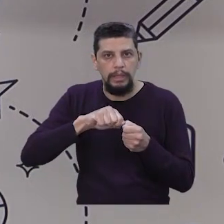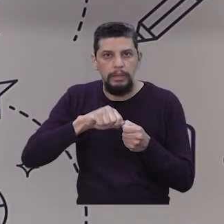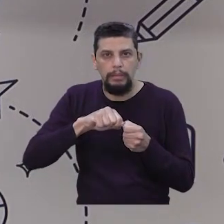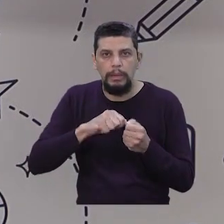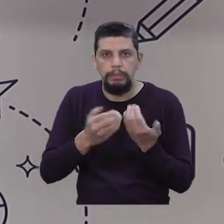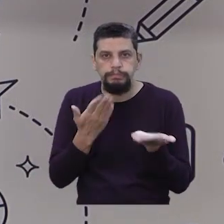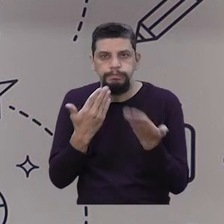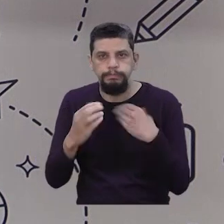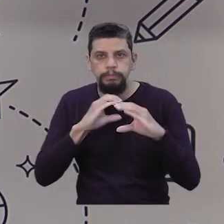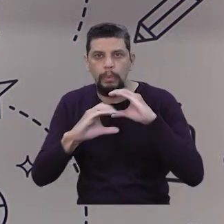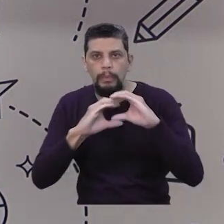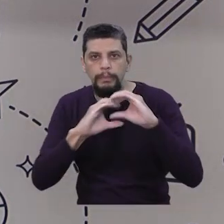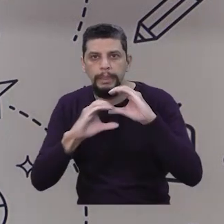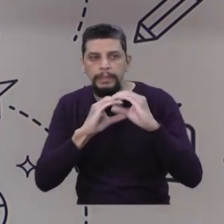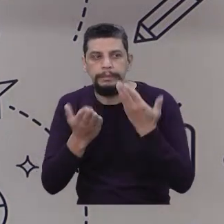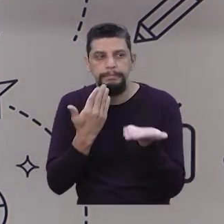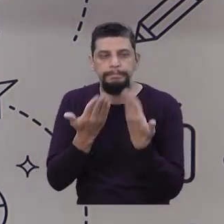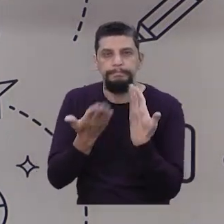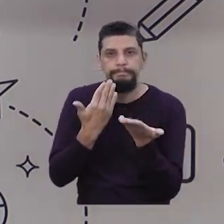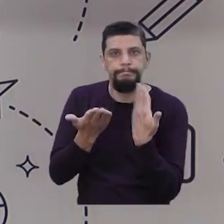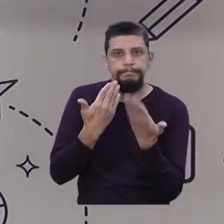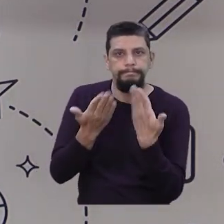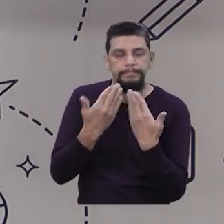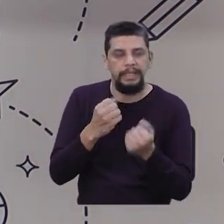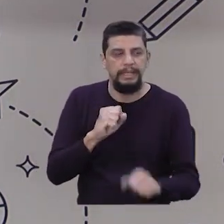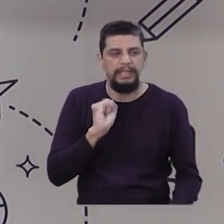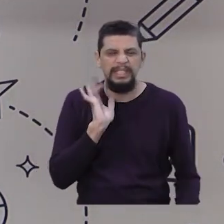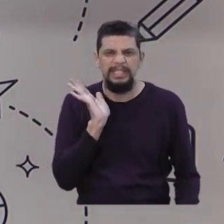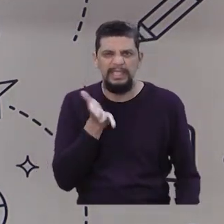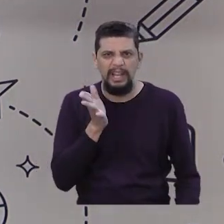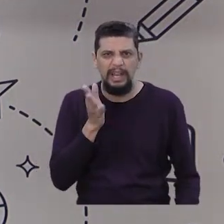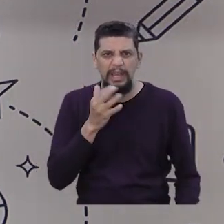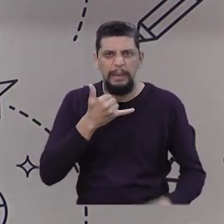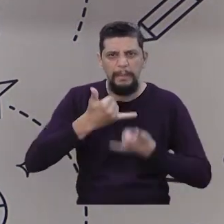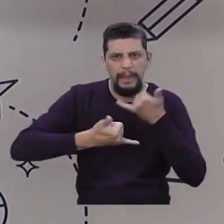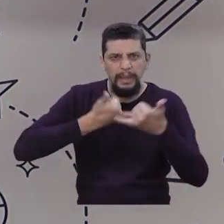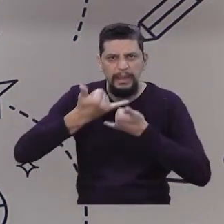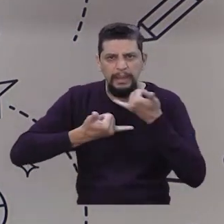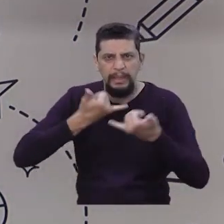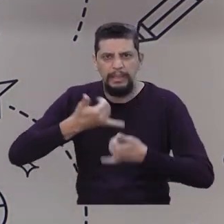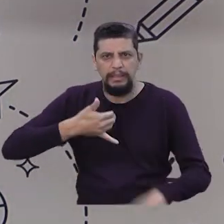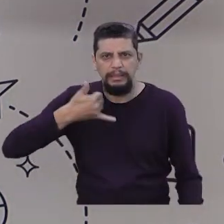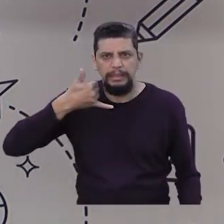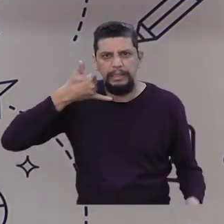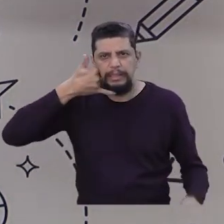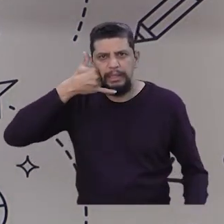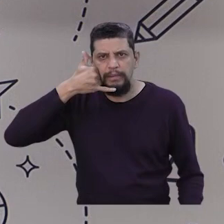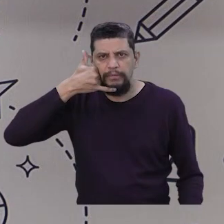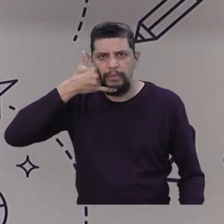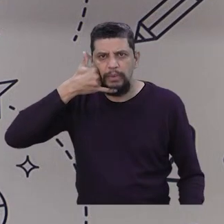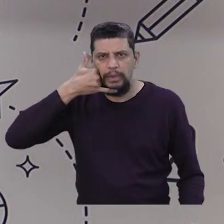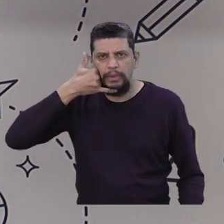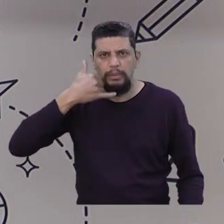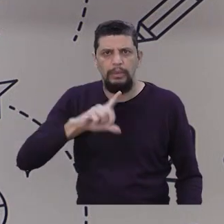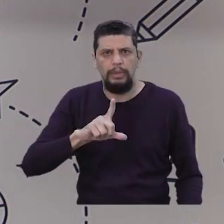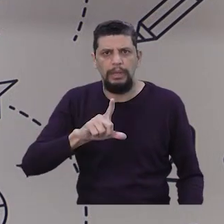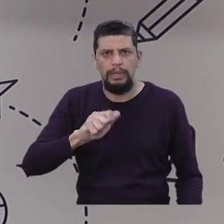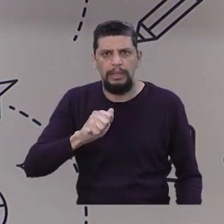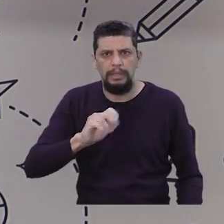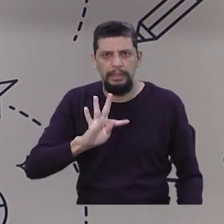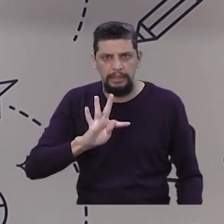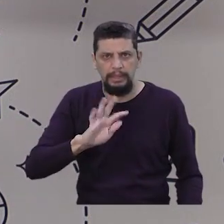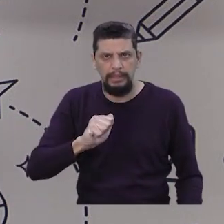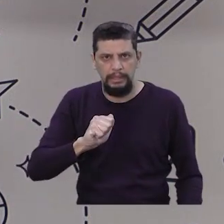de comunicação, quer ver só? Vocês já brincaram de telefone com lata? Existe